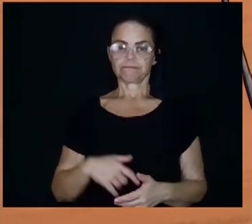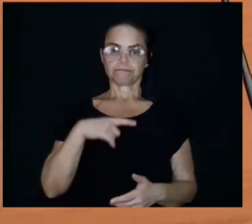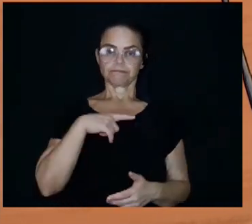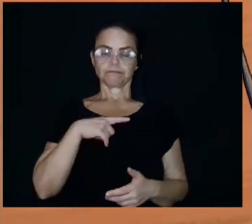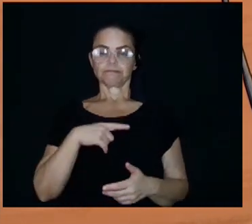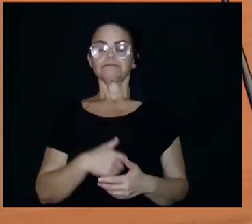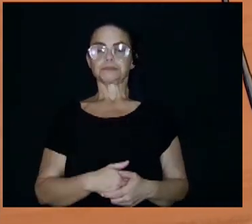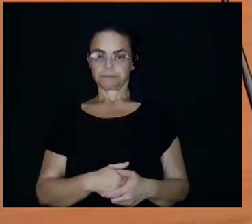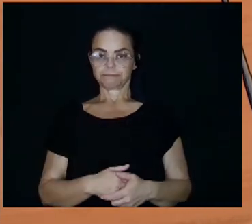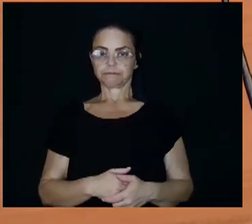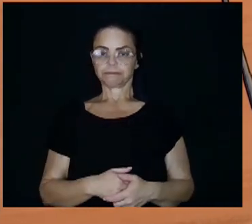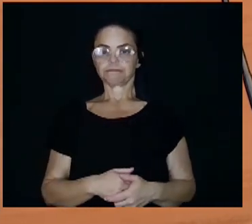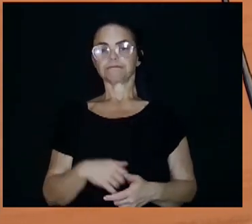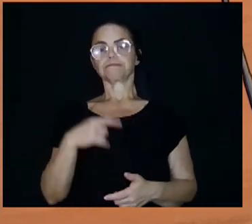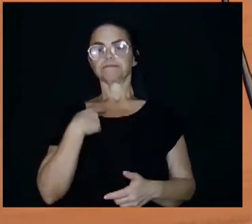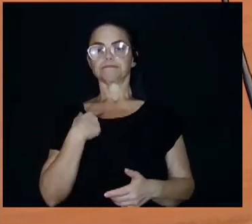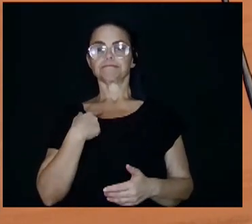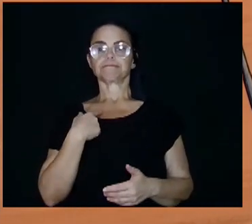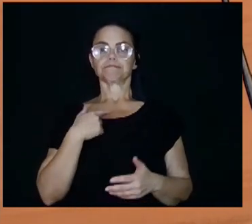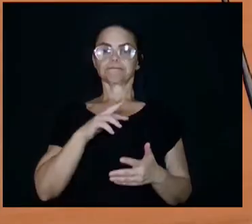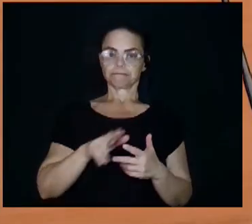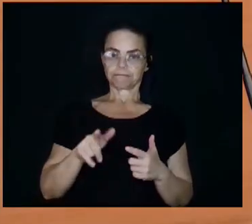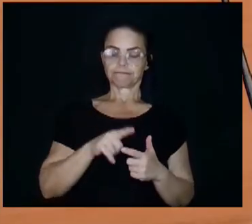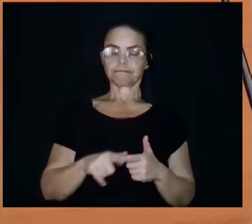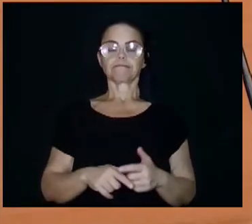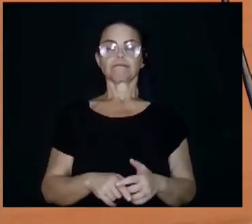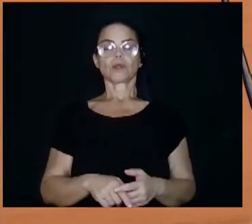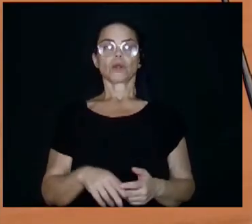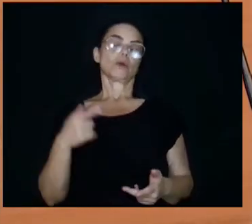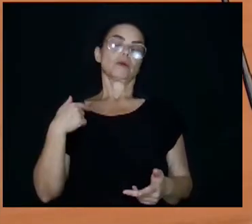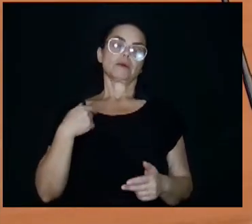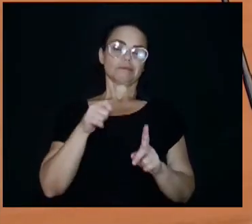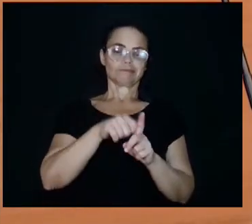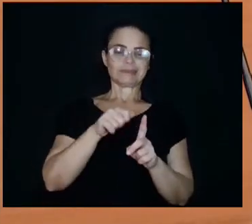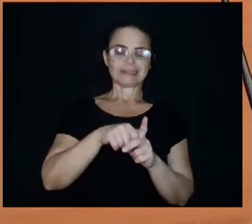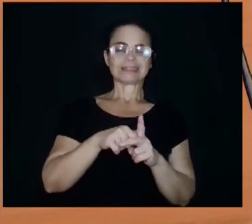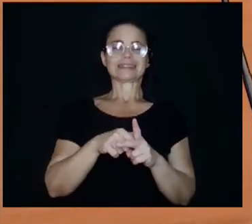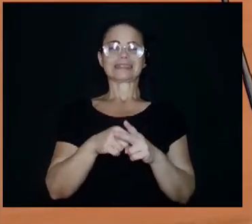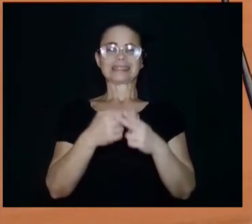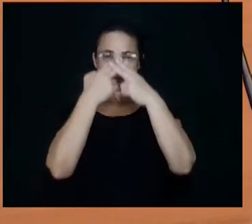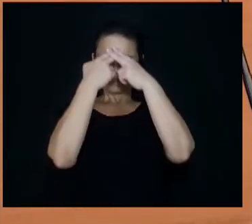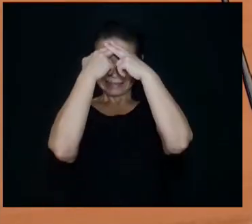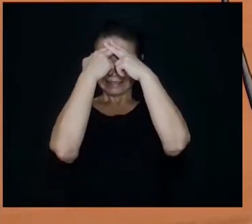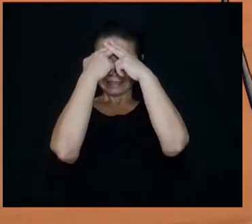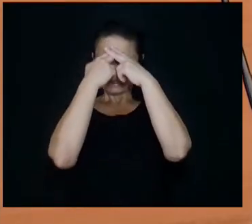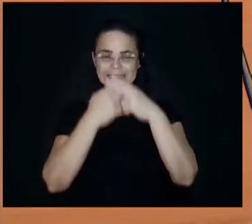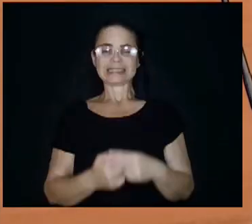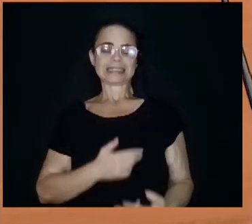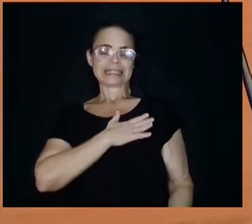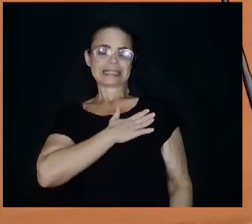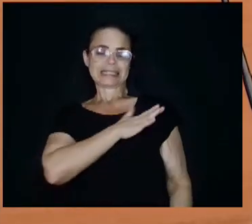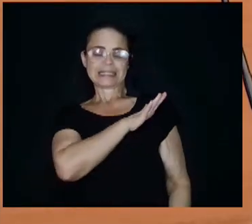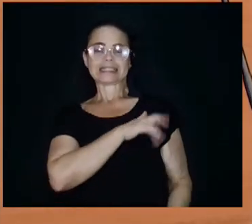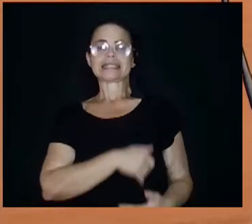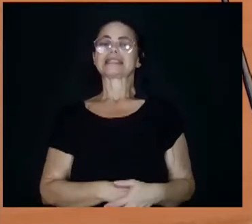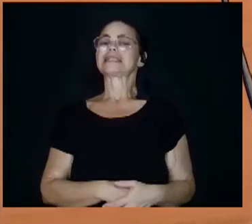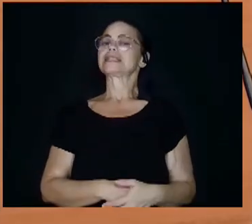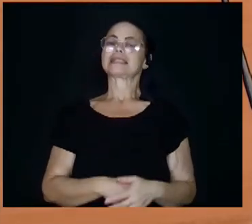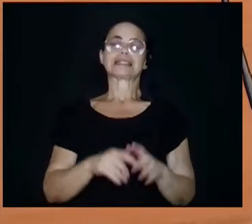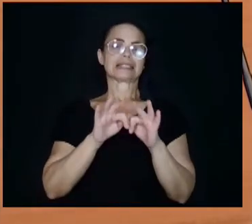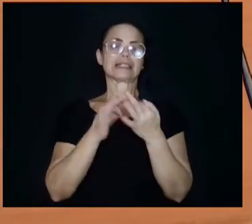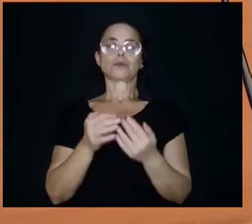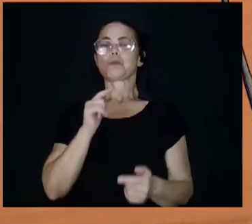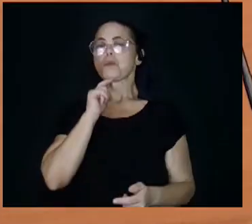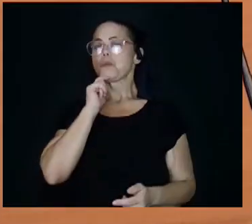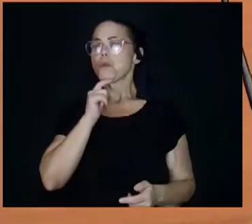mas ela passou por meses de preconceito, às vezes de uma família que não consegue lidar, que